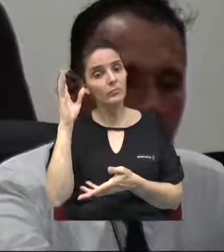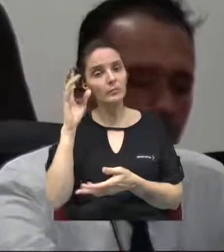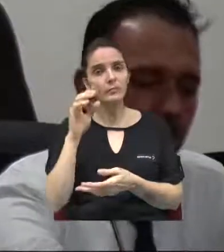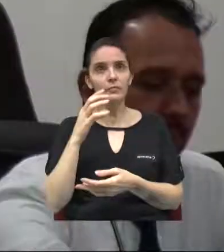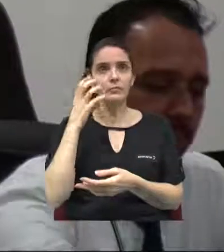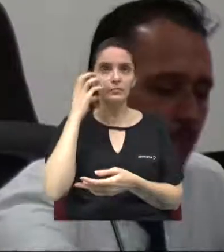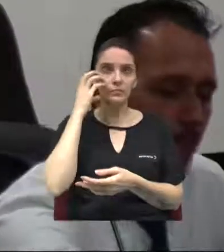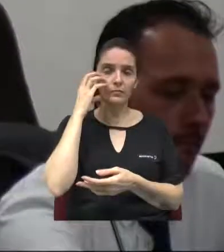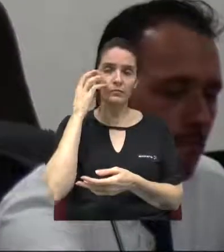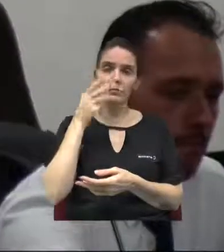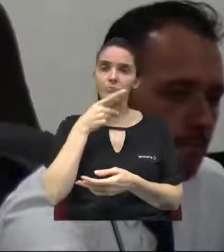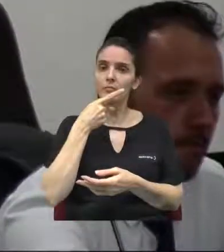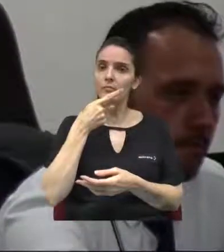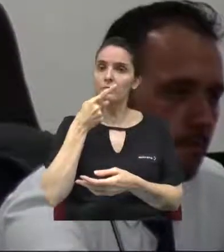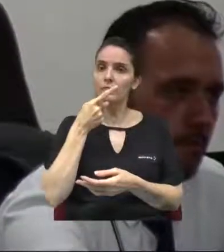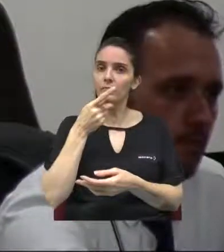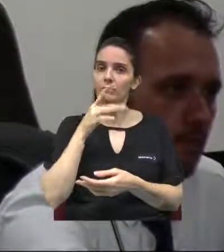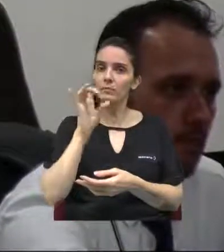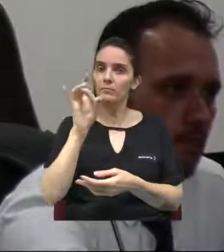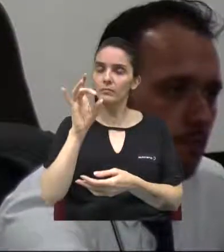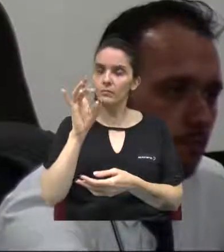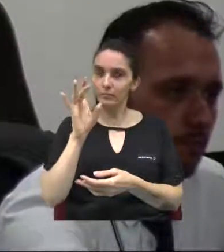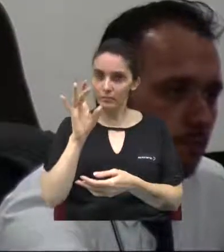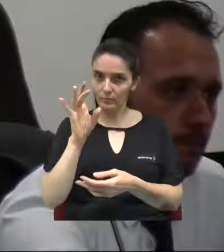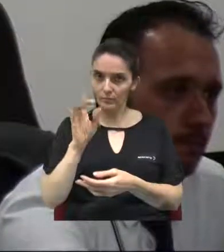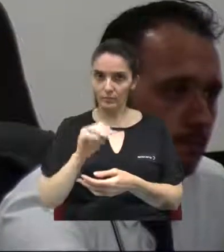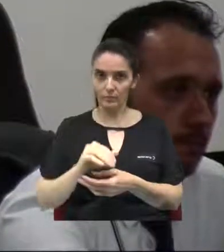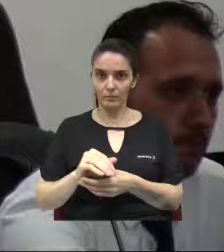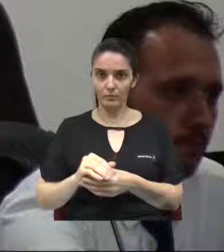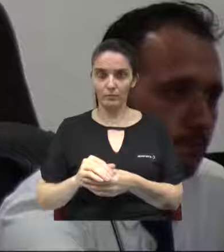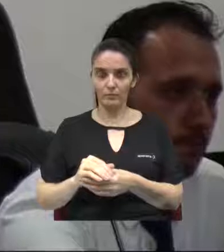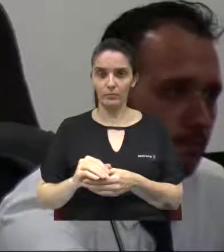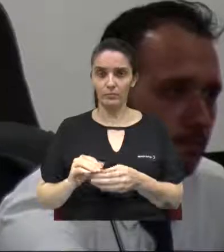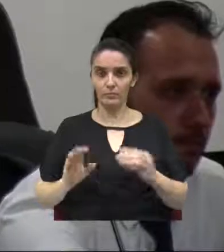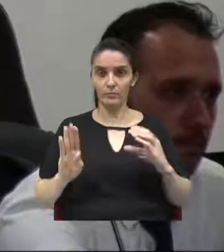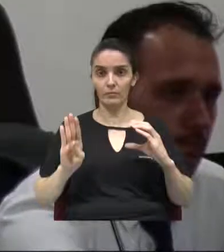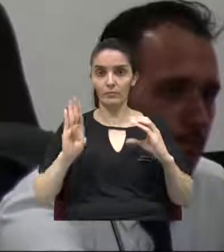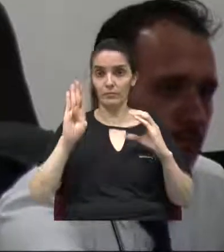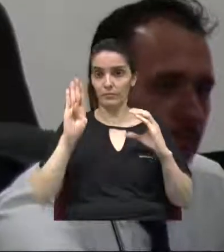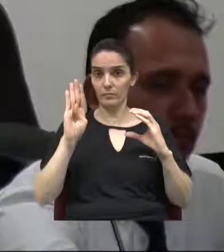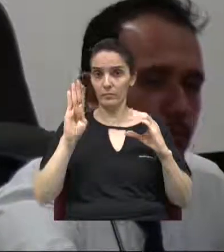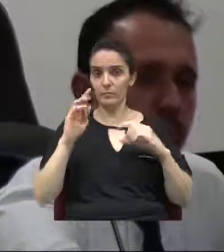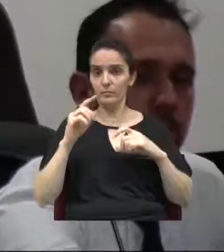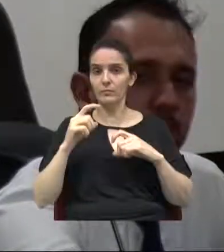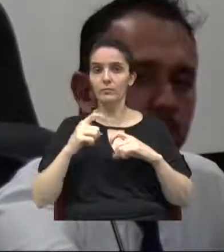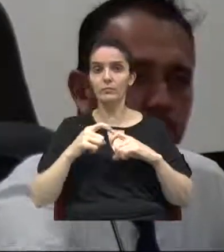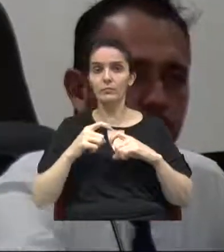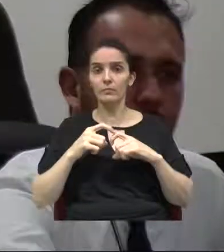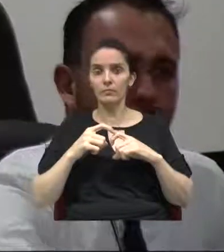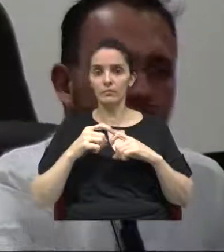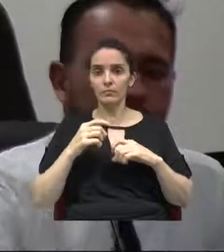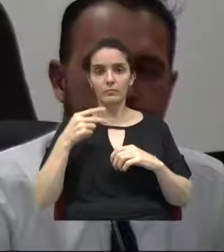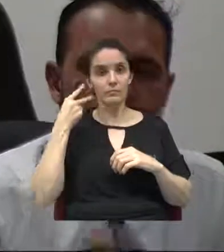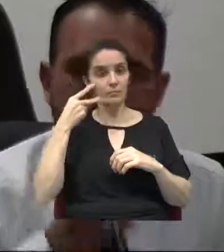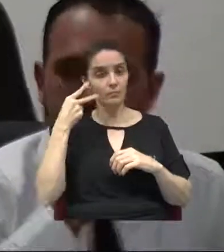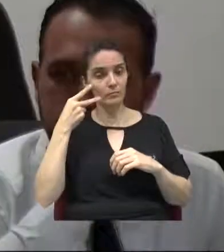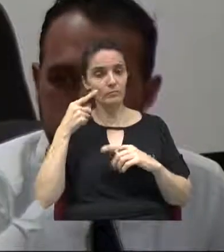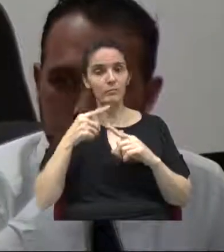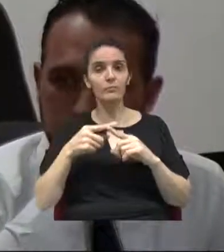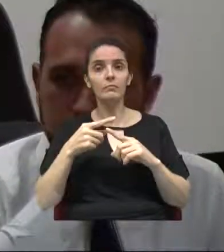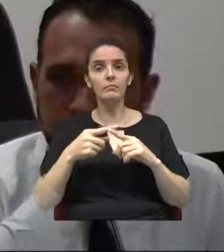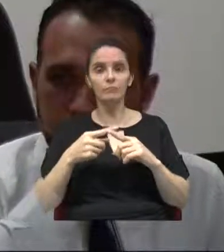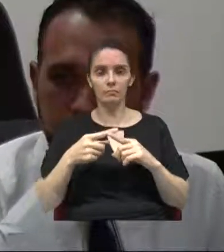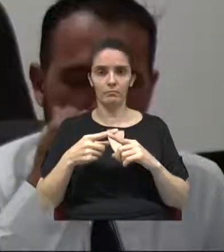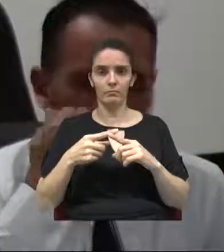disse que o senhor só entrou aqui e o senhor já estava se sentindo como uma missão cumprida diante